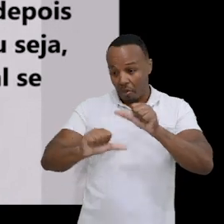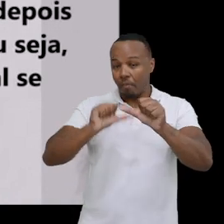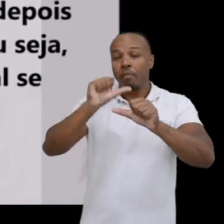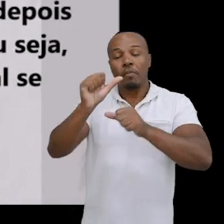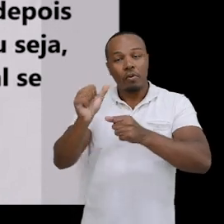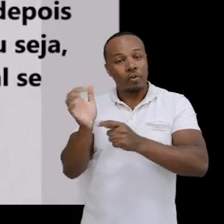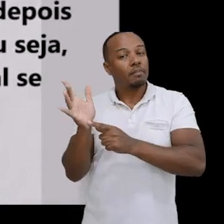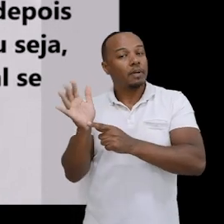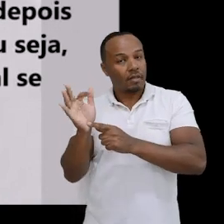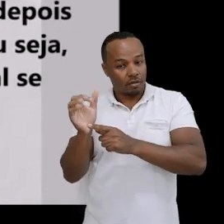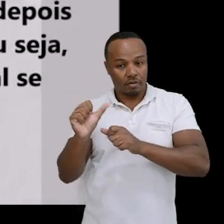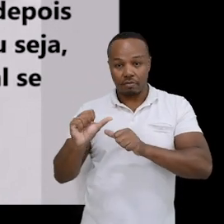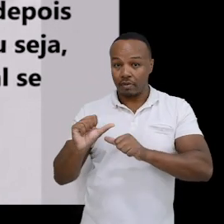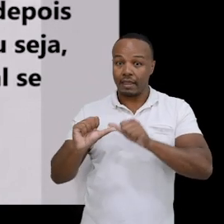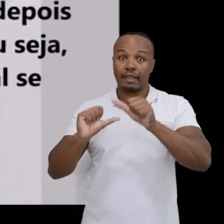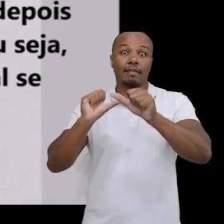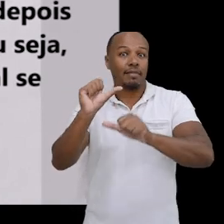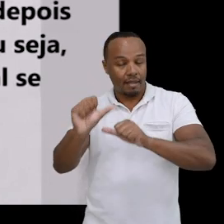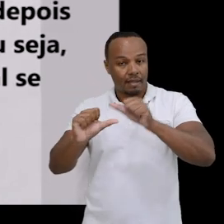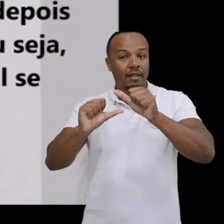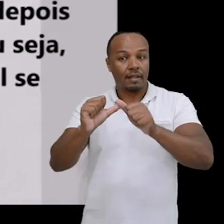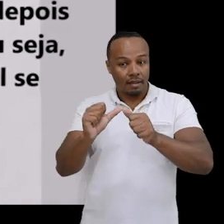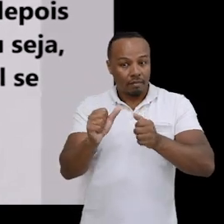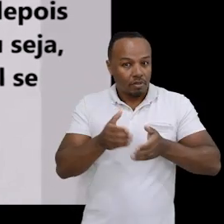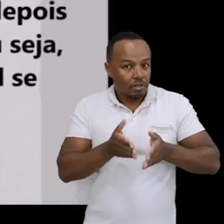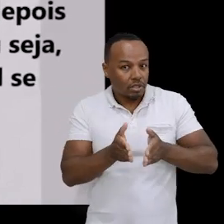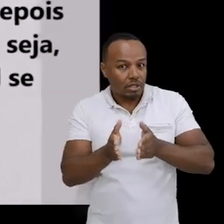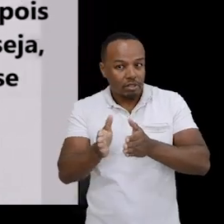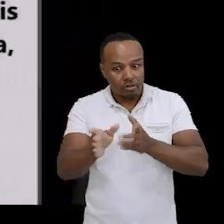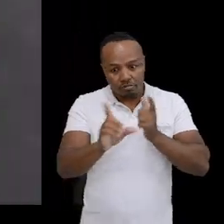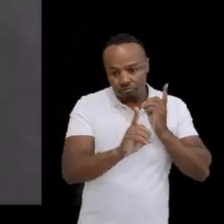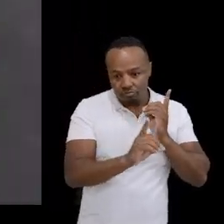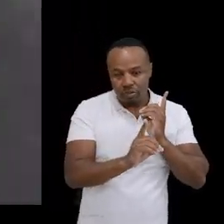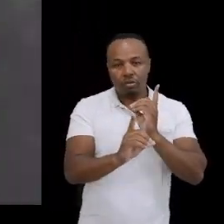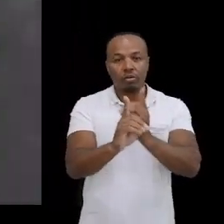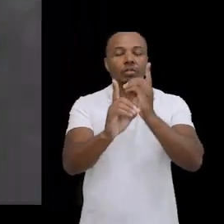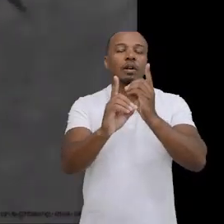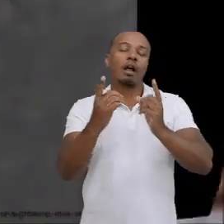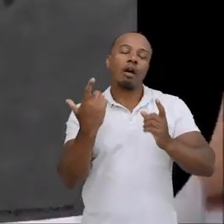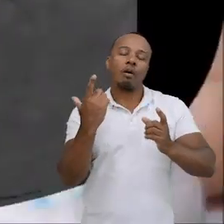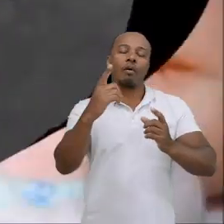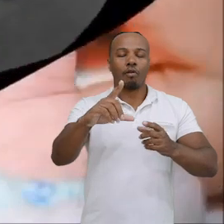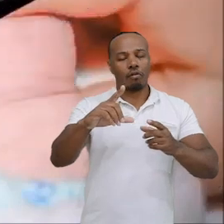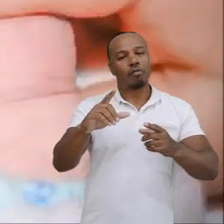alcançar o seu destino, ou seja, outro neurônio com o qual se comunica.